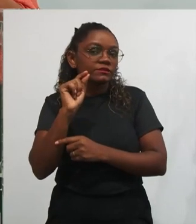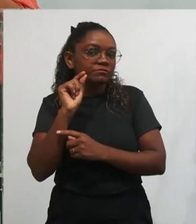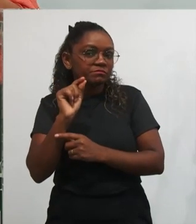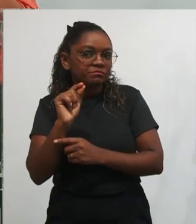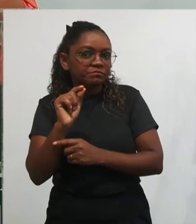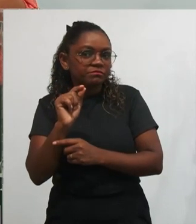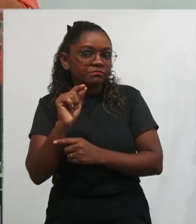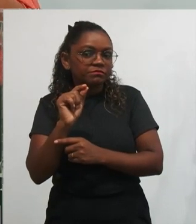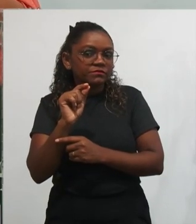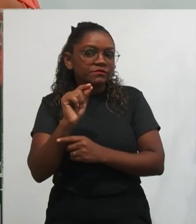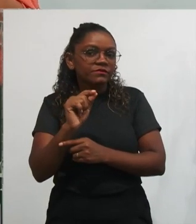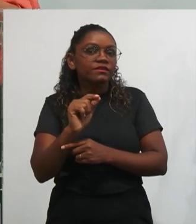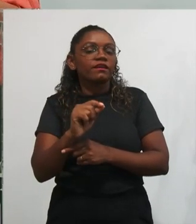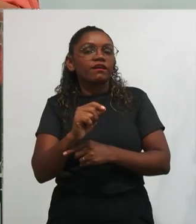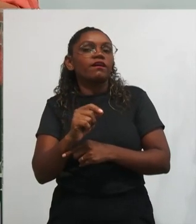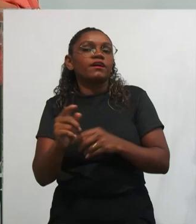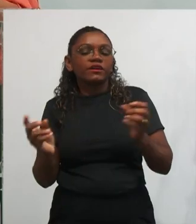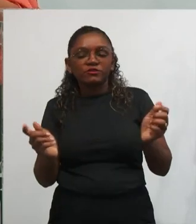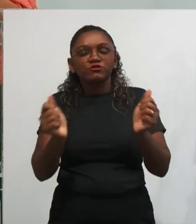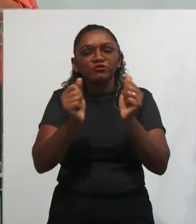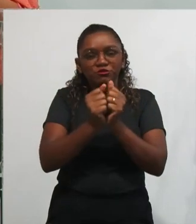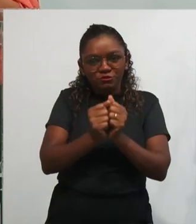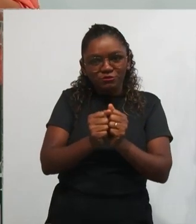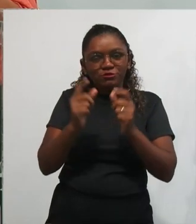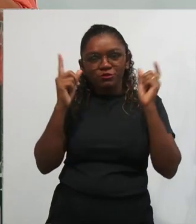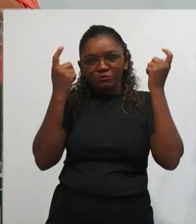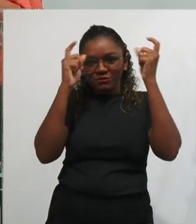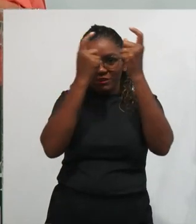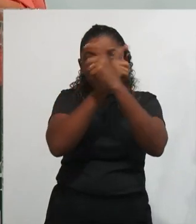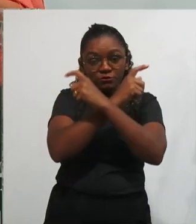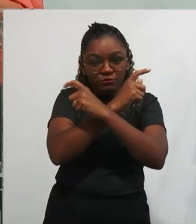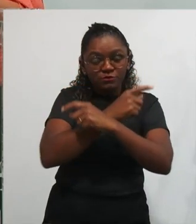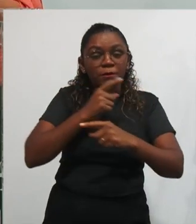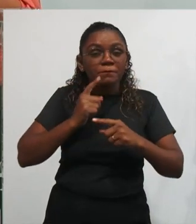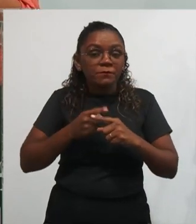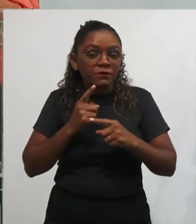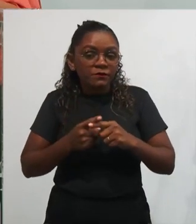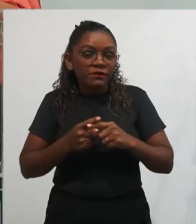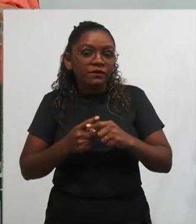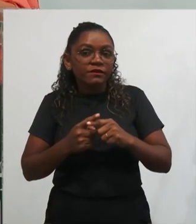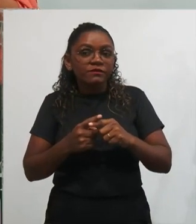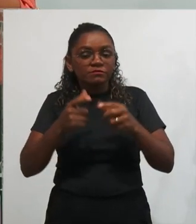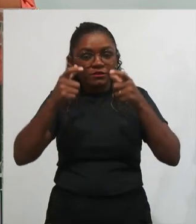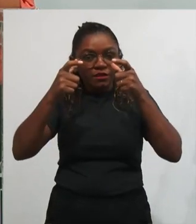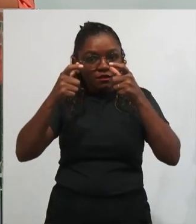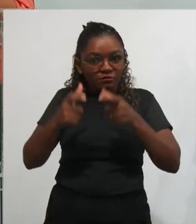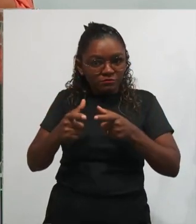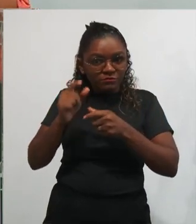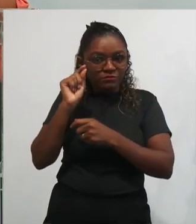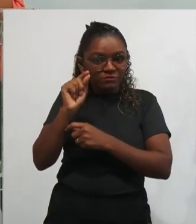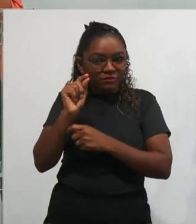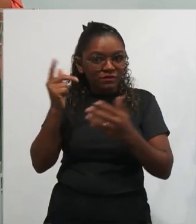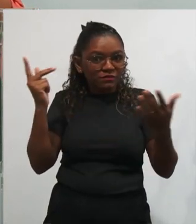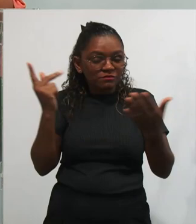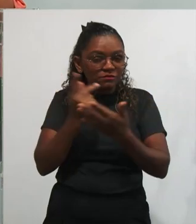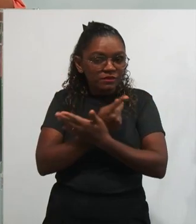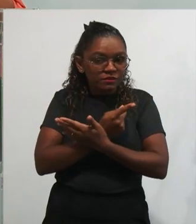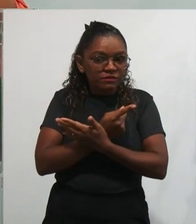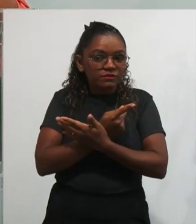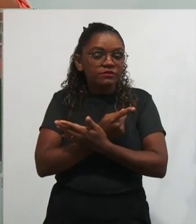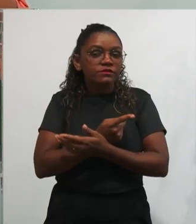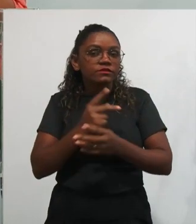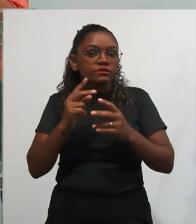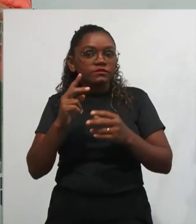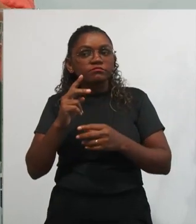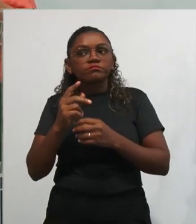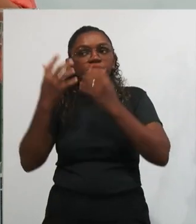junto com ela a disortografia por quê Porque é nesse lugar que acontece a a questão da